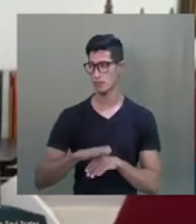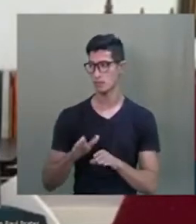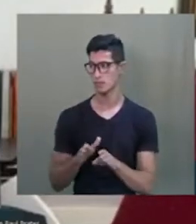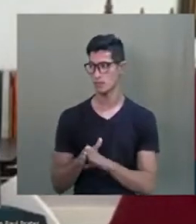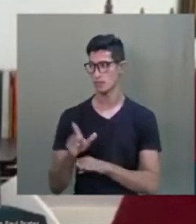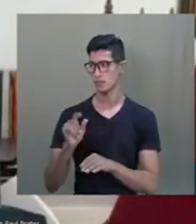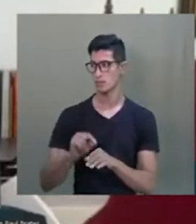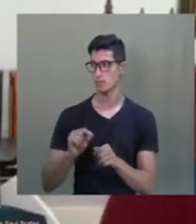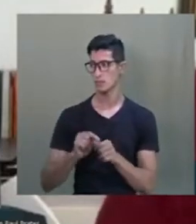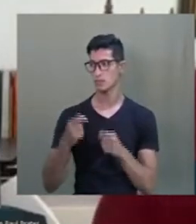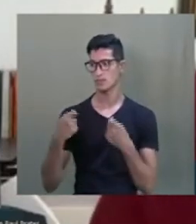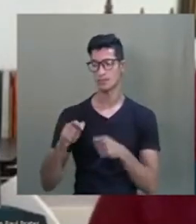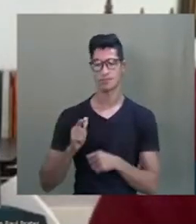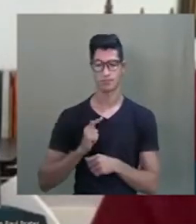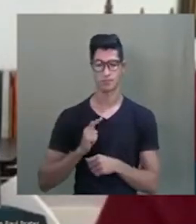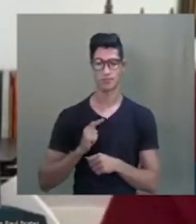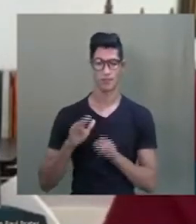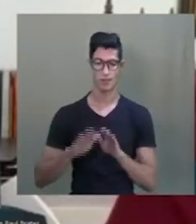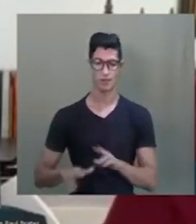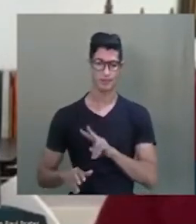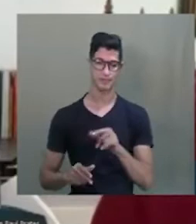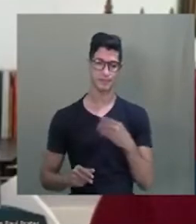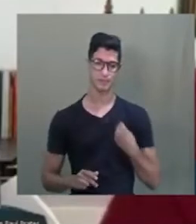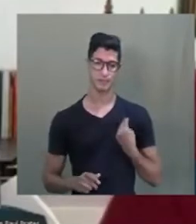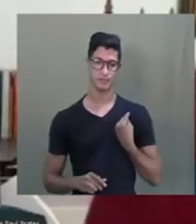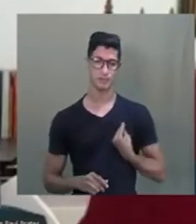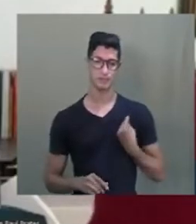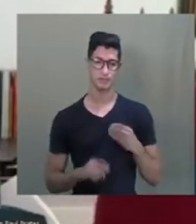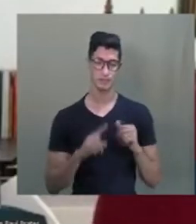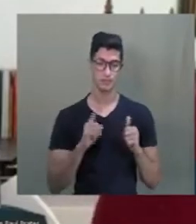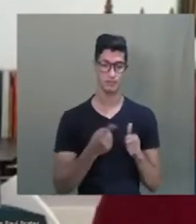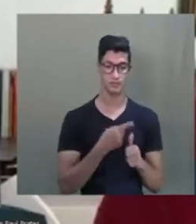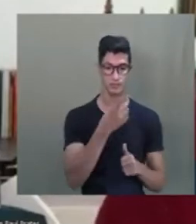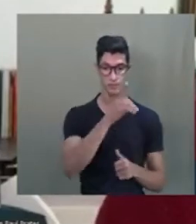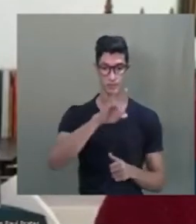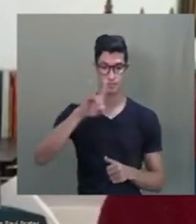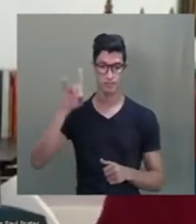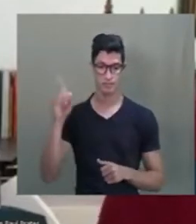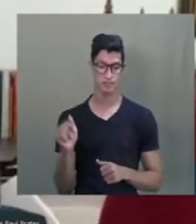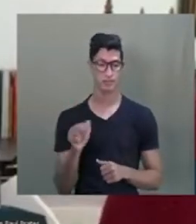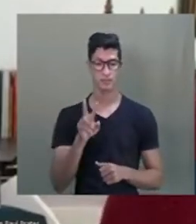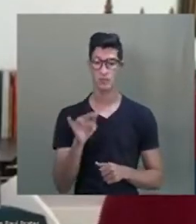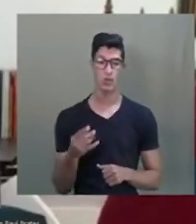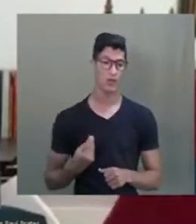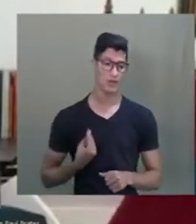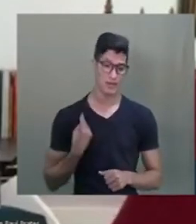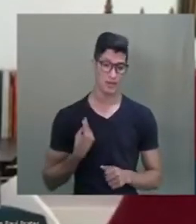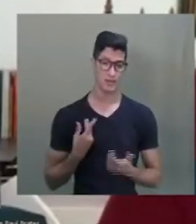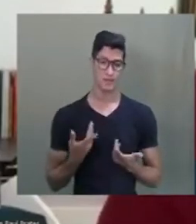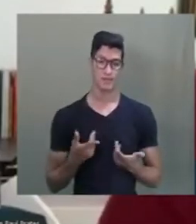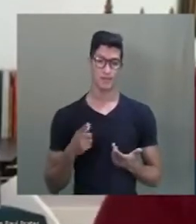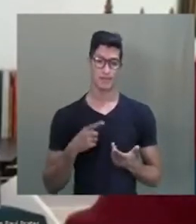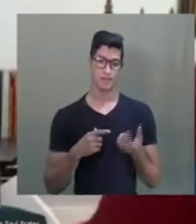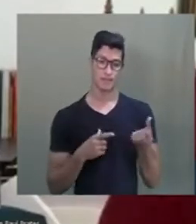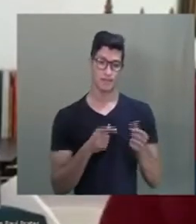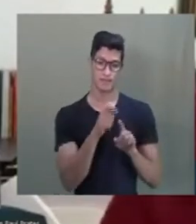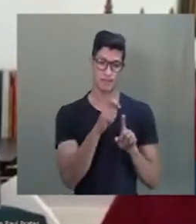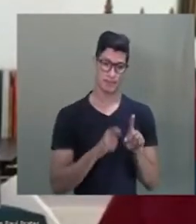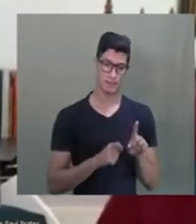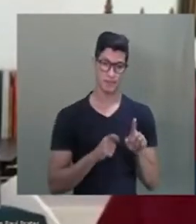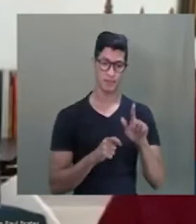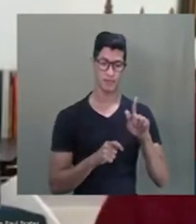reembolso, que necessariamente a criança vai estar na creche desde o primeiro dia. Não vai estar. Então tem esses 6 meses de